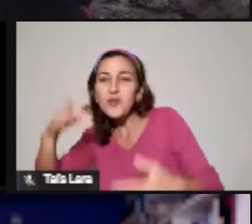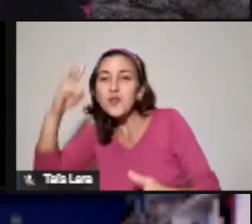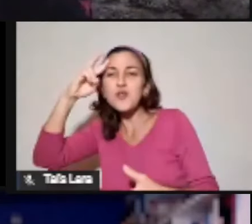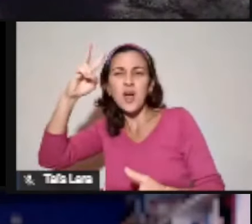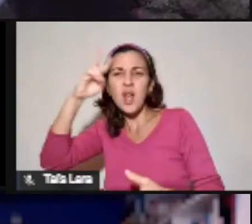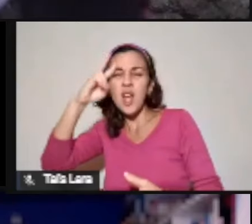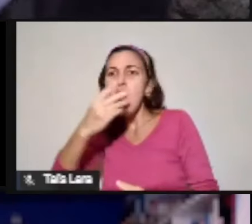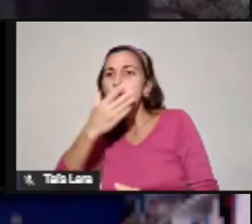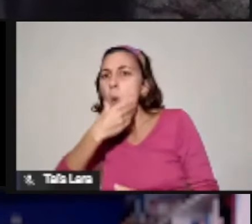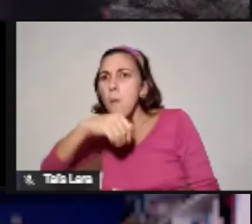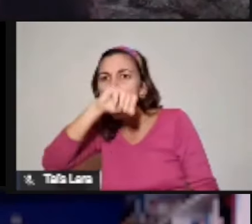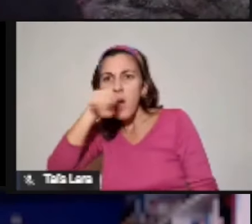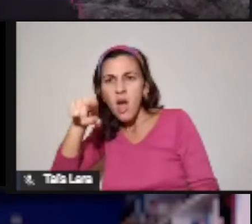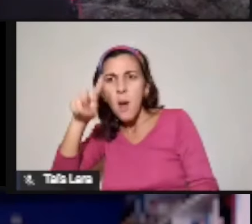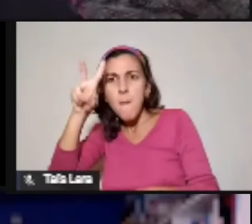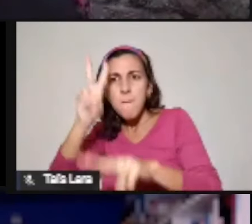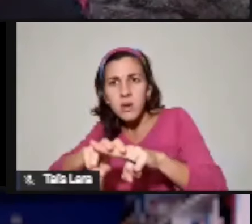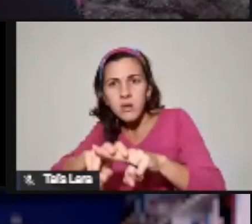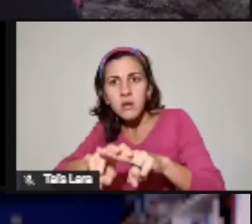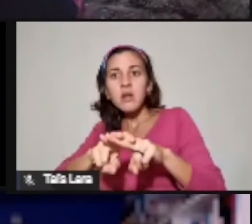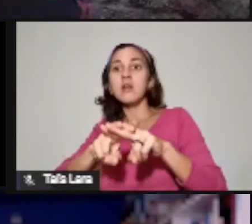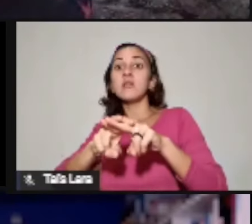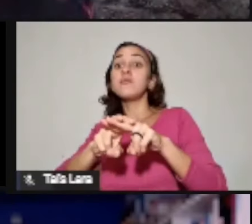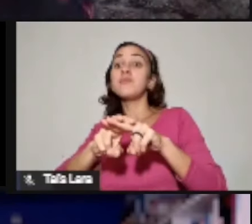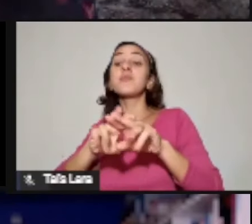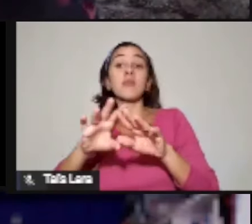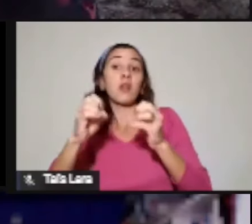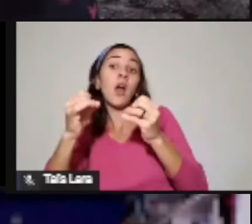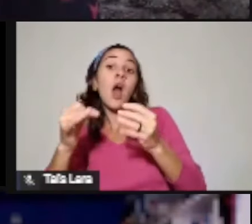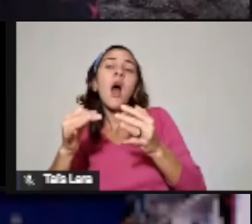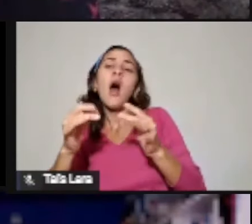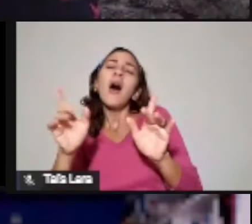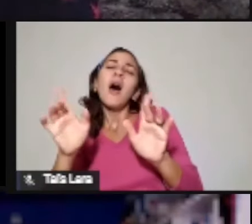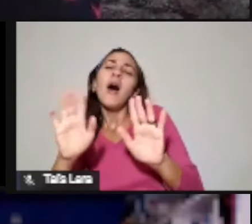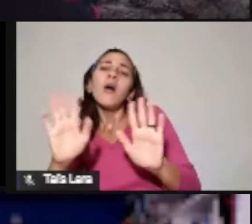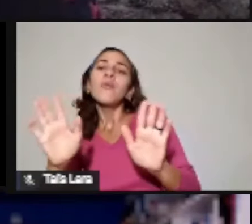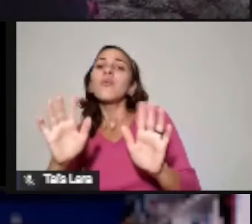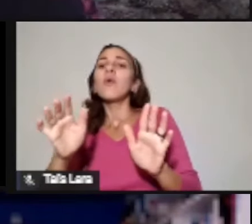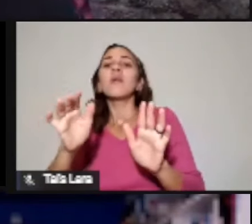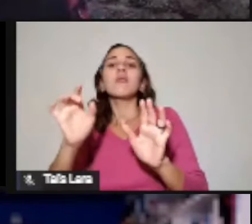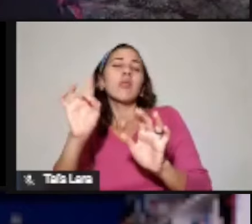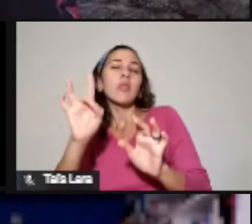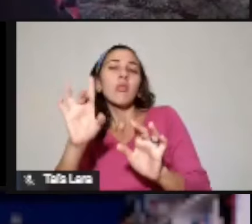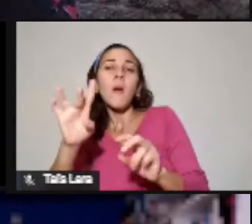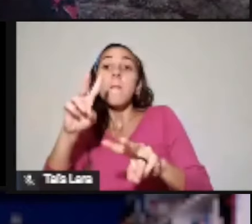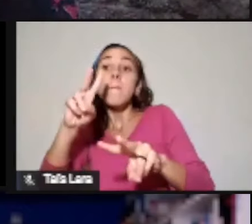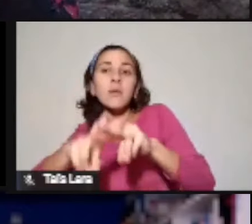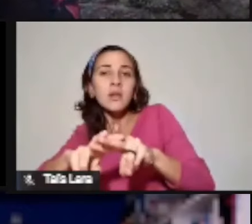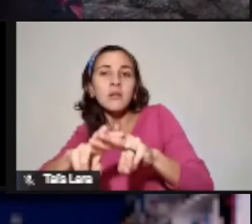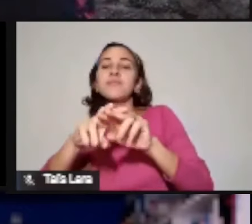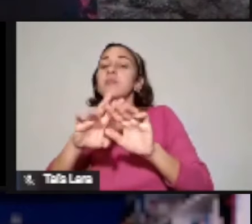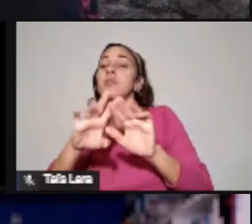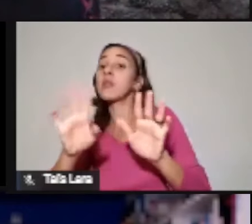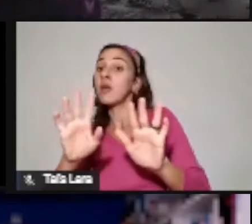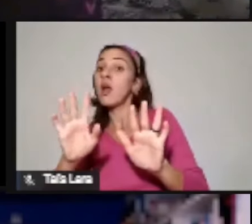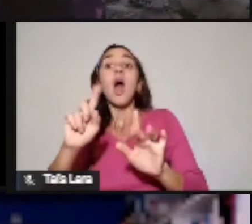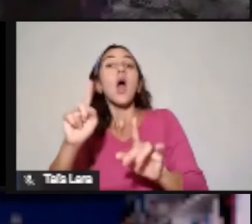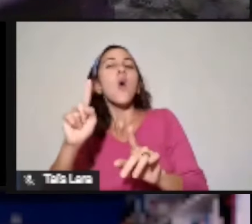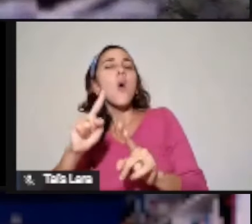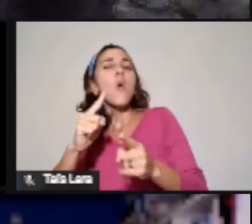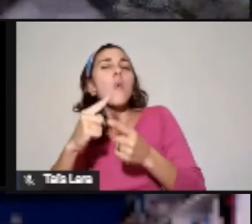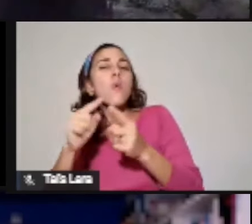foi preso. Mas, gente... A ideia da lei é, na verdade, dar um suporte para a família